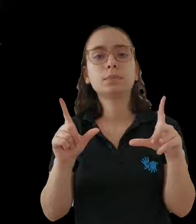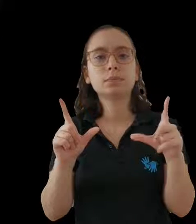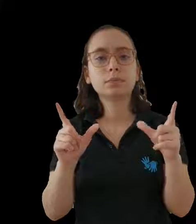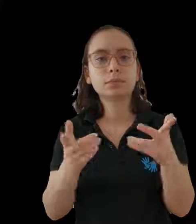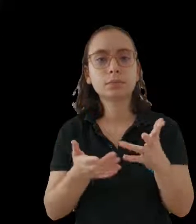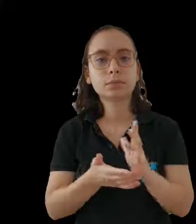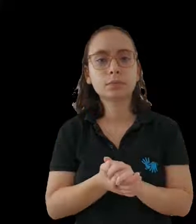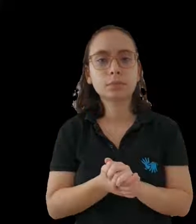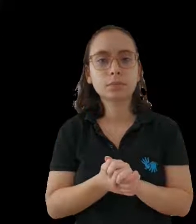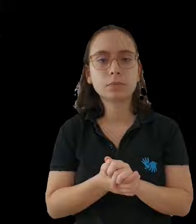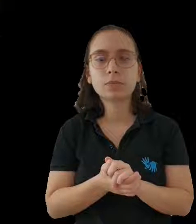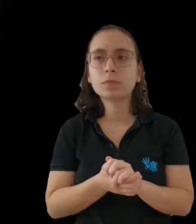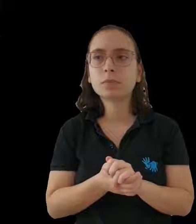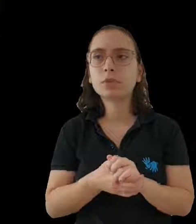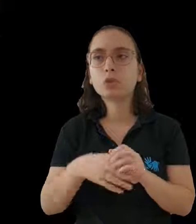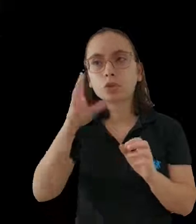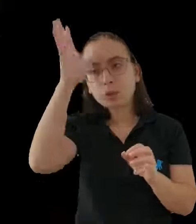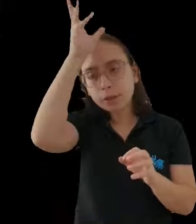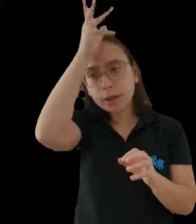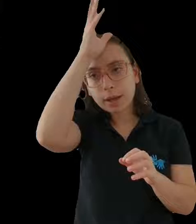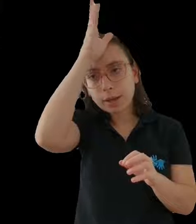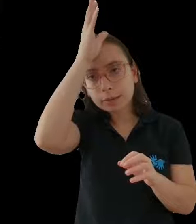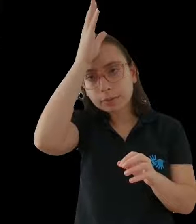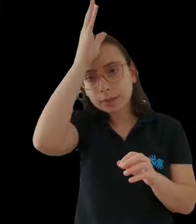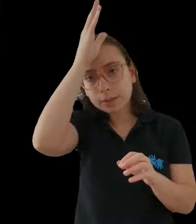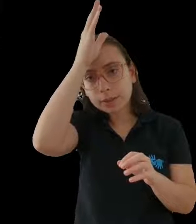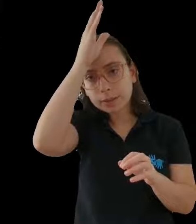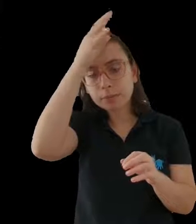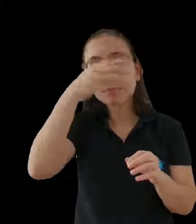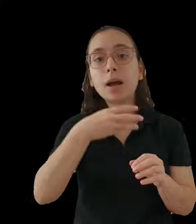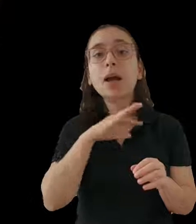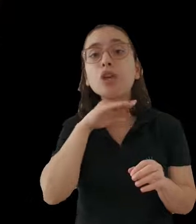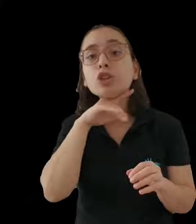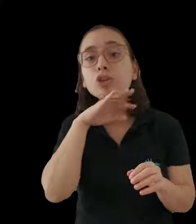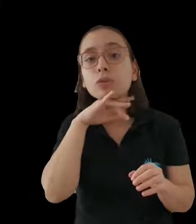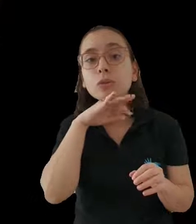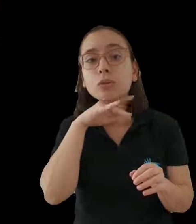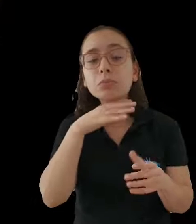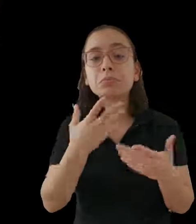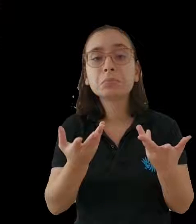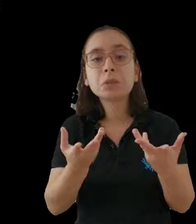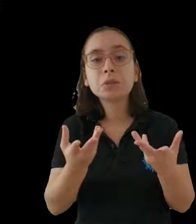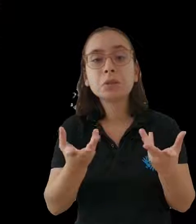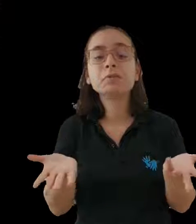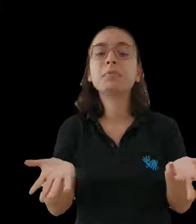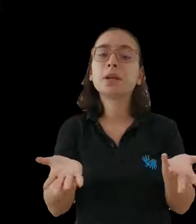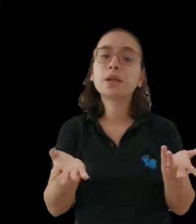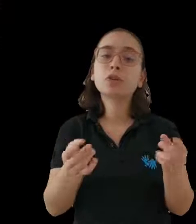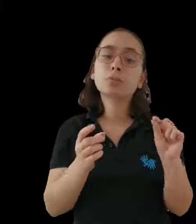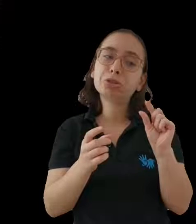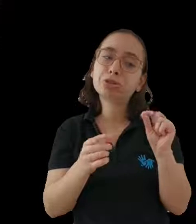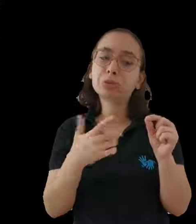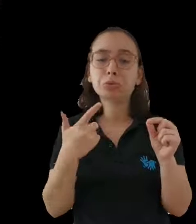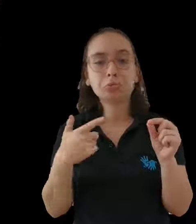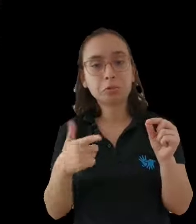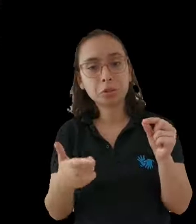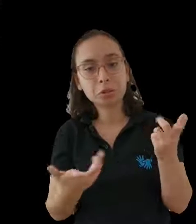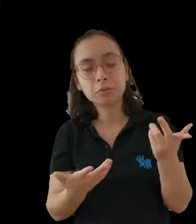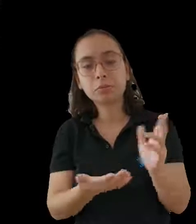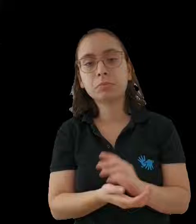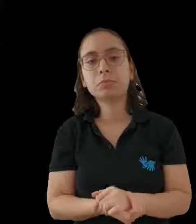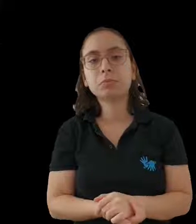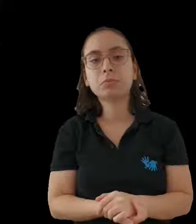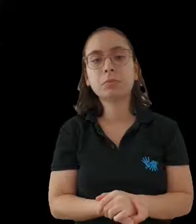assim, o que o galo tem aqui embaixo que o pintinho não tem? Tem aquelas berbelas, né?